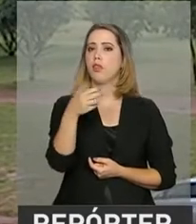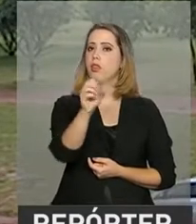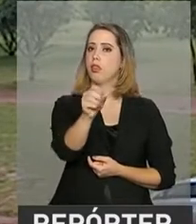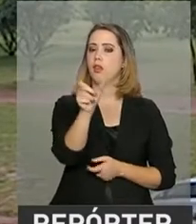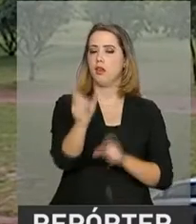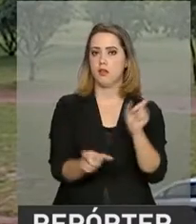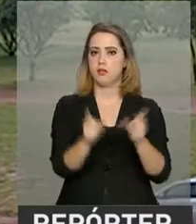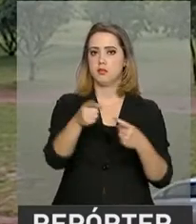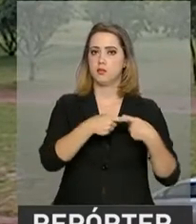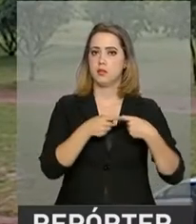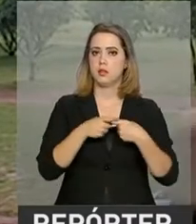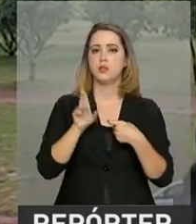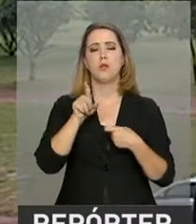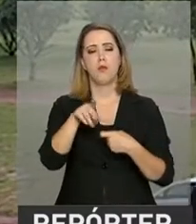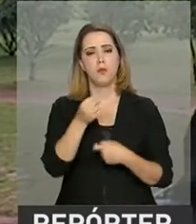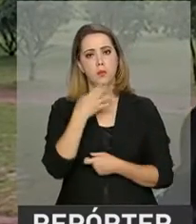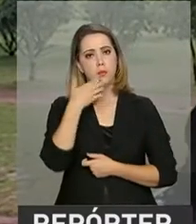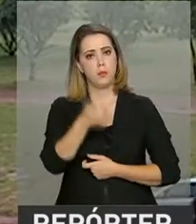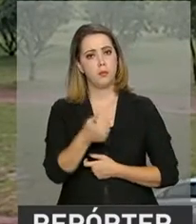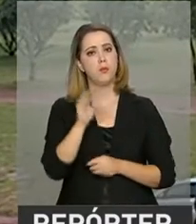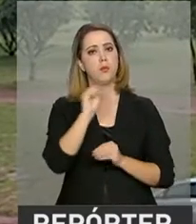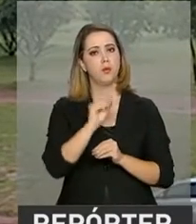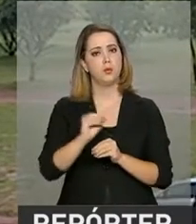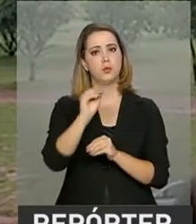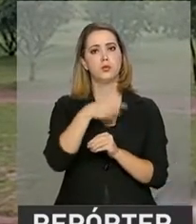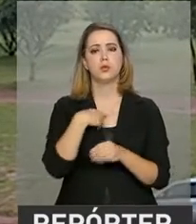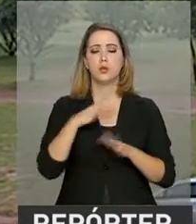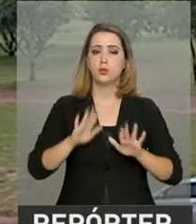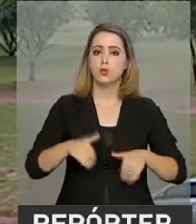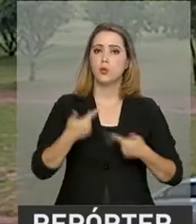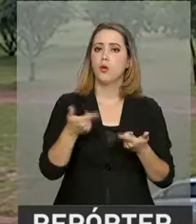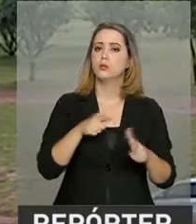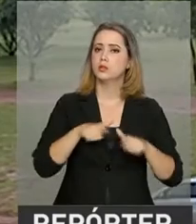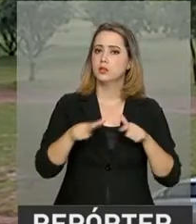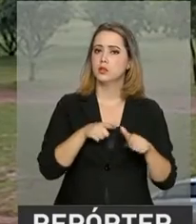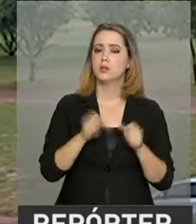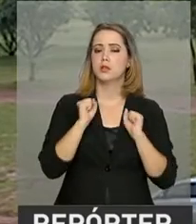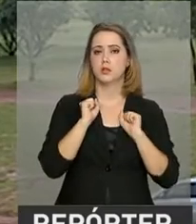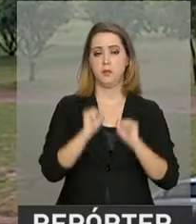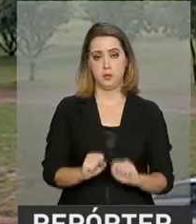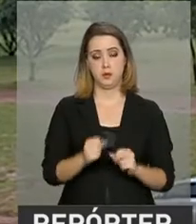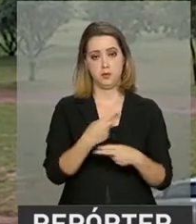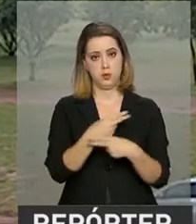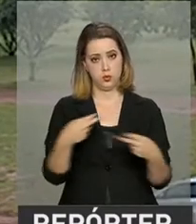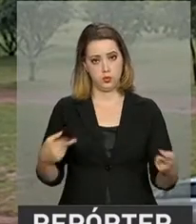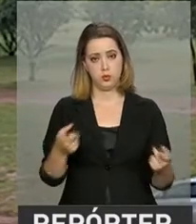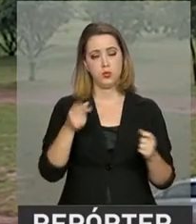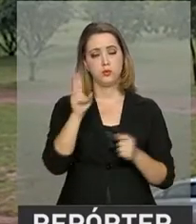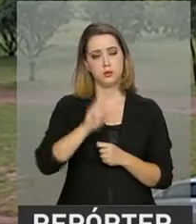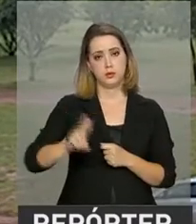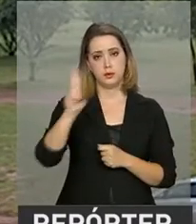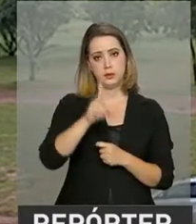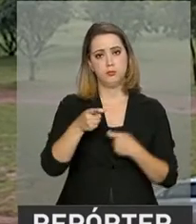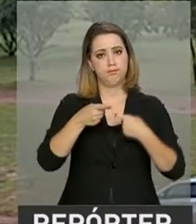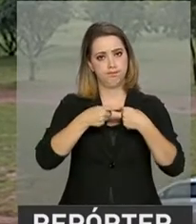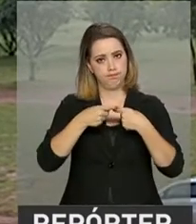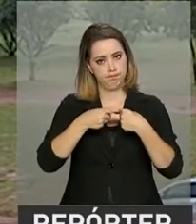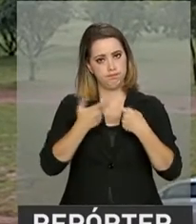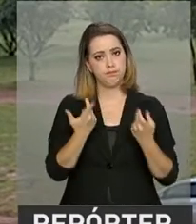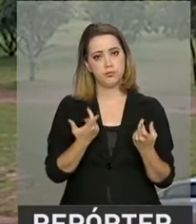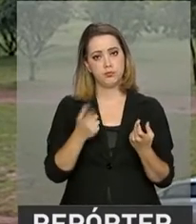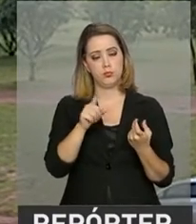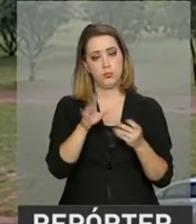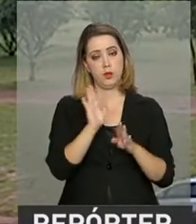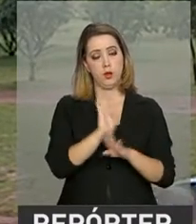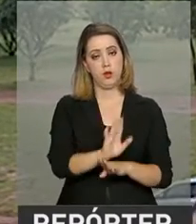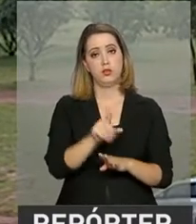do atendimento à população as condições de trabalho ea disponibilidade de materiais segundo o ministério da saúde a parceria com as